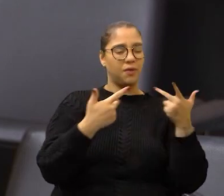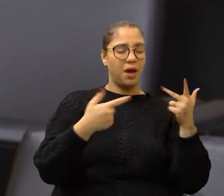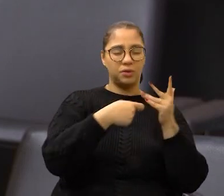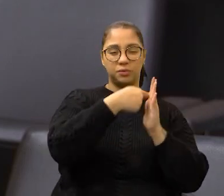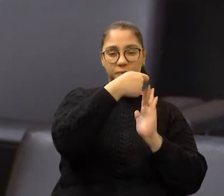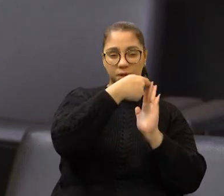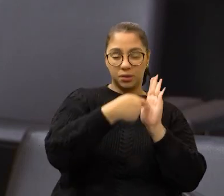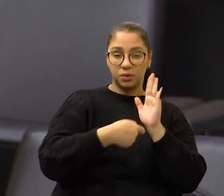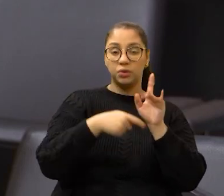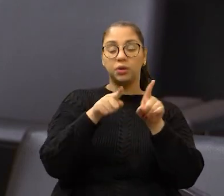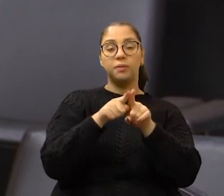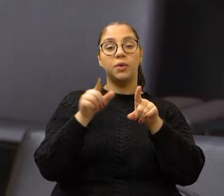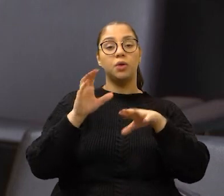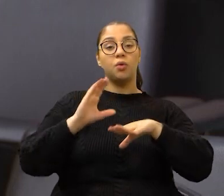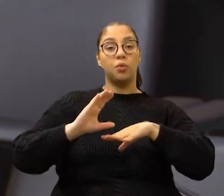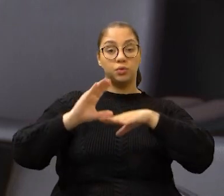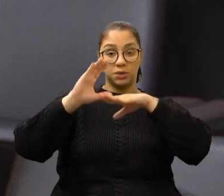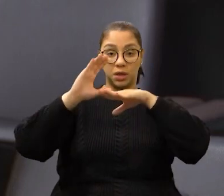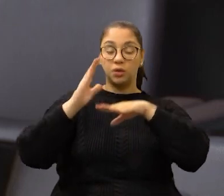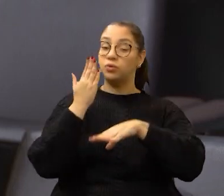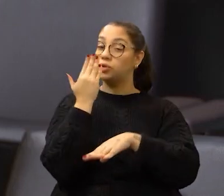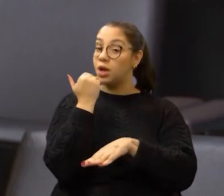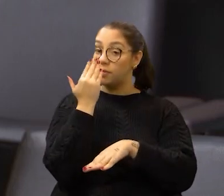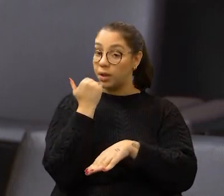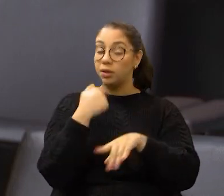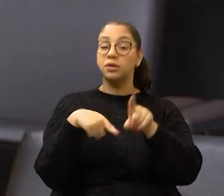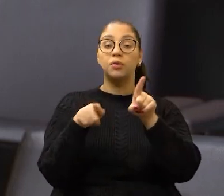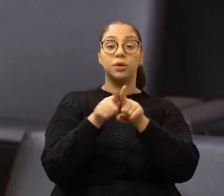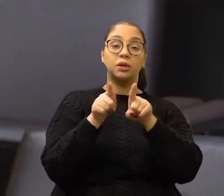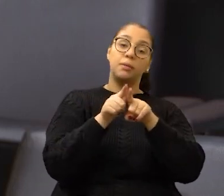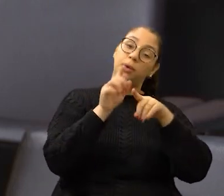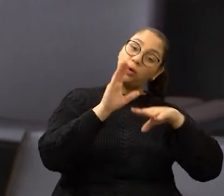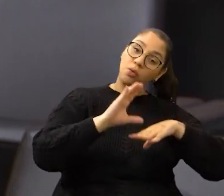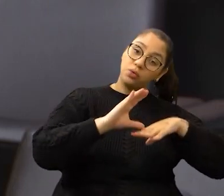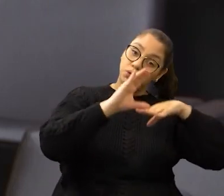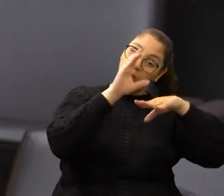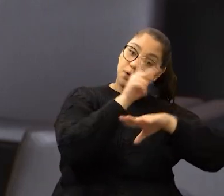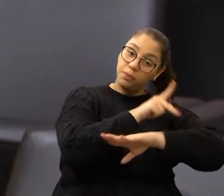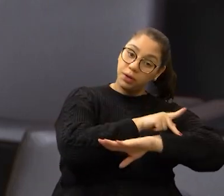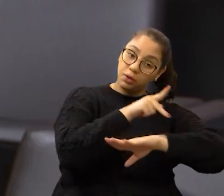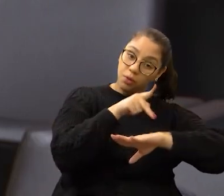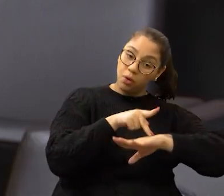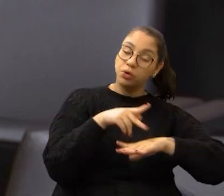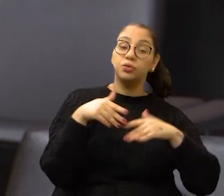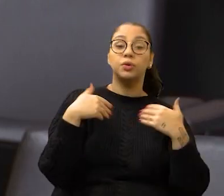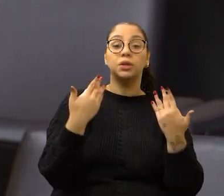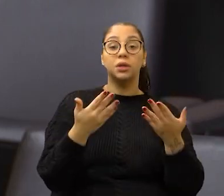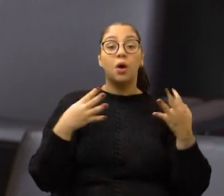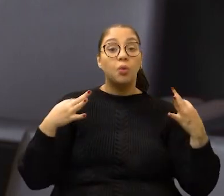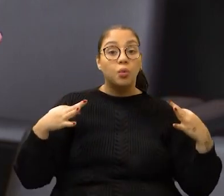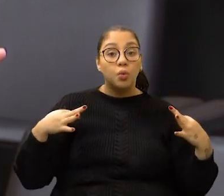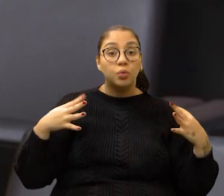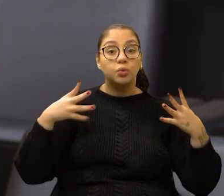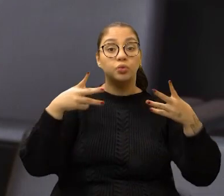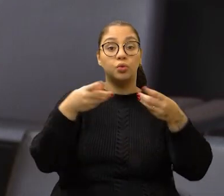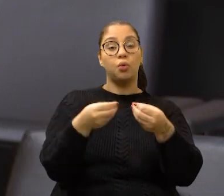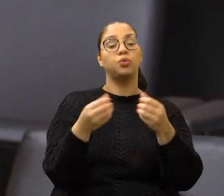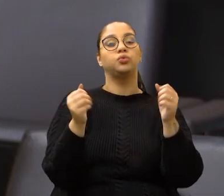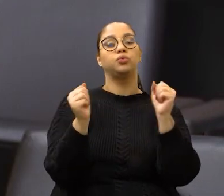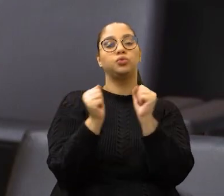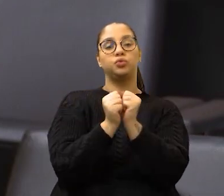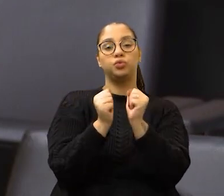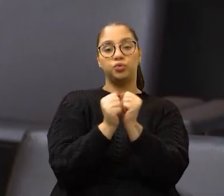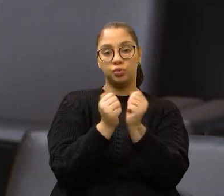muitos pareceres, inclusive pelo Conselho de Alimentação e também pelo Conselho Pedagógico, ou seja, todos se